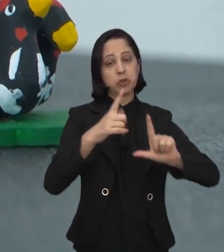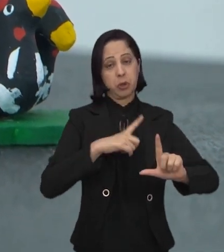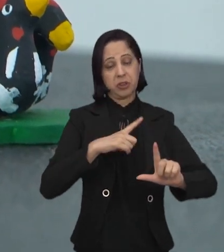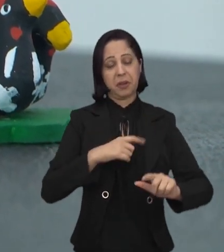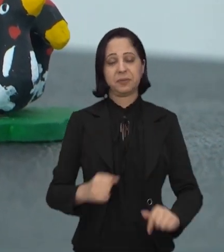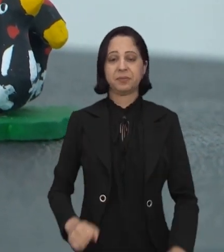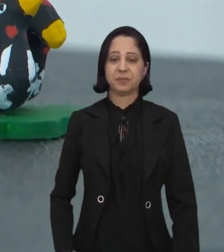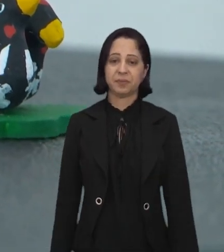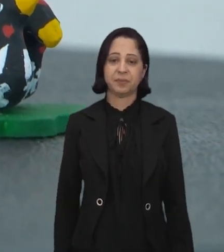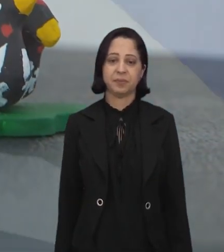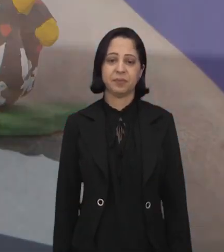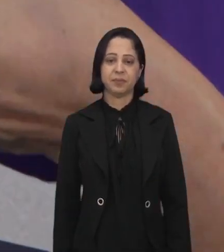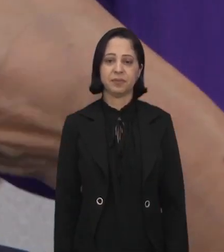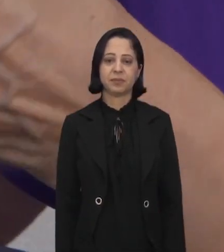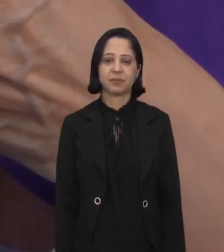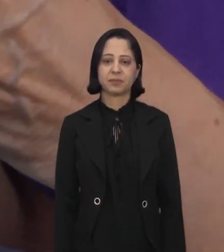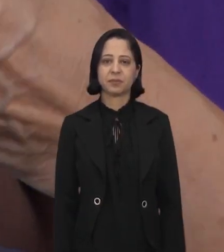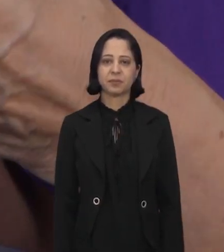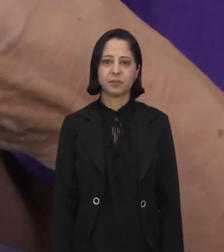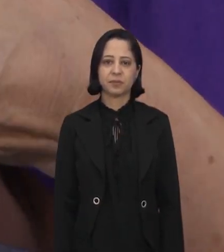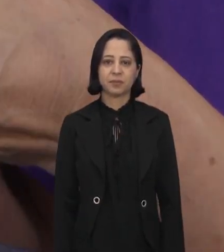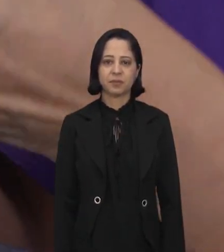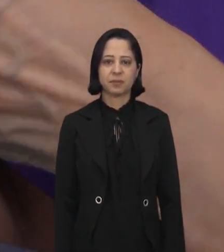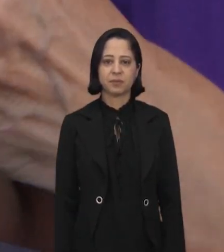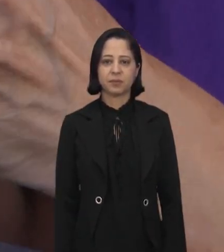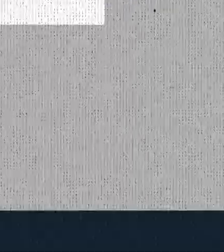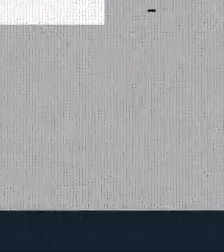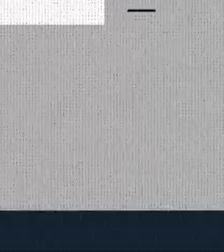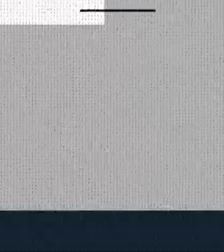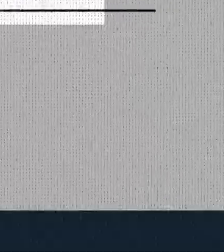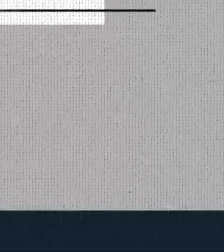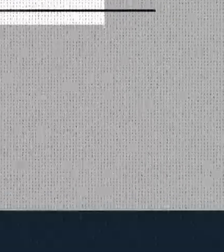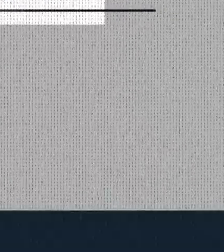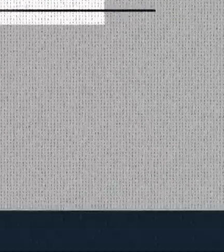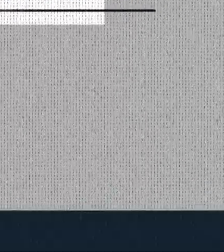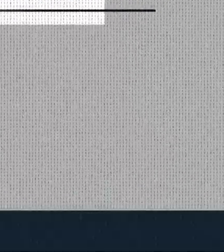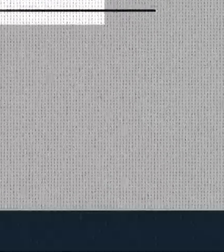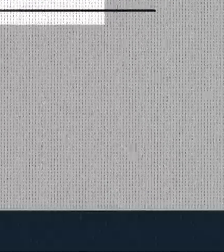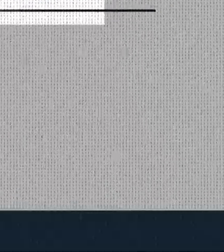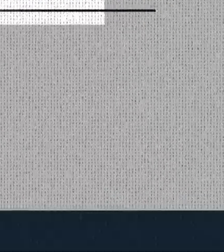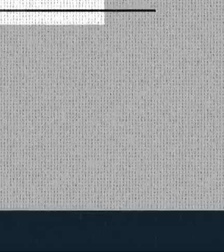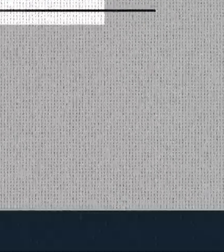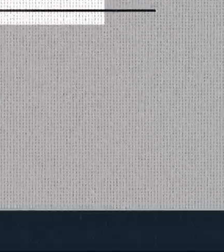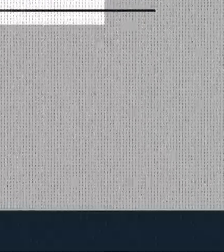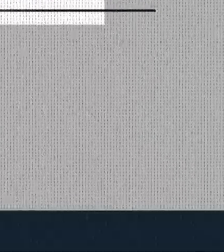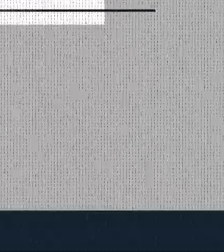dela, né? Dentro de uma situação de transmissão cultural, né, que acontece em vários espaços aqui